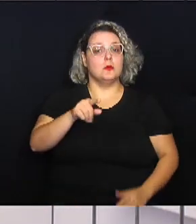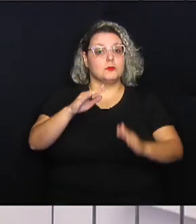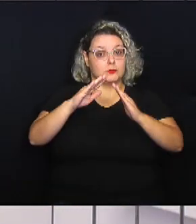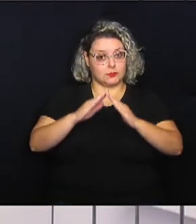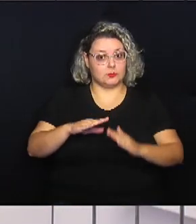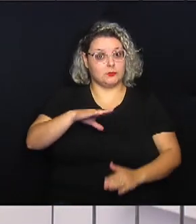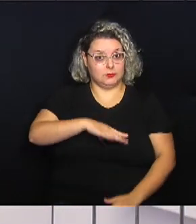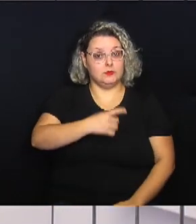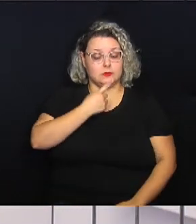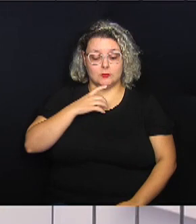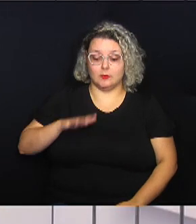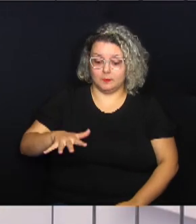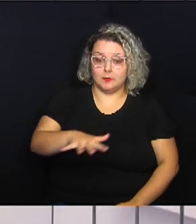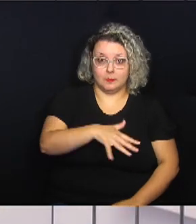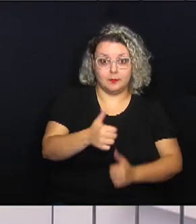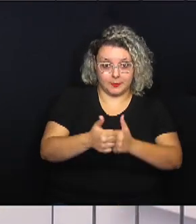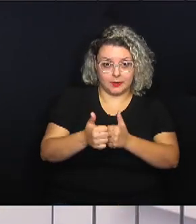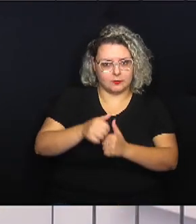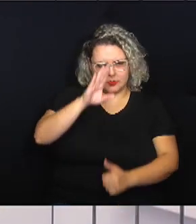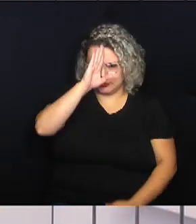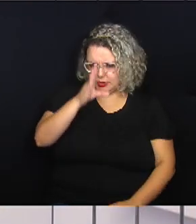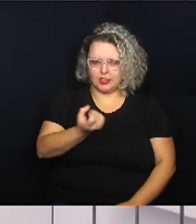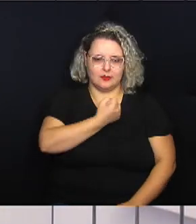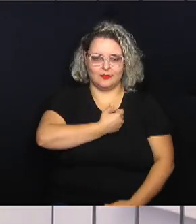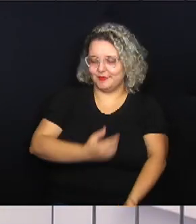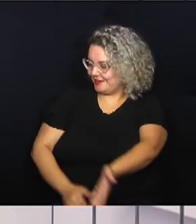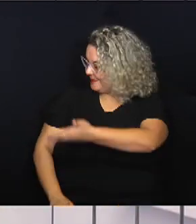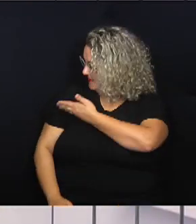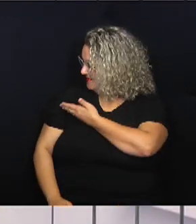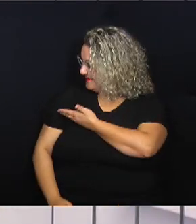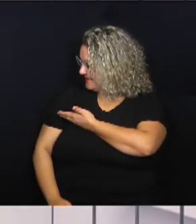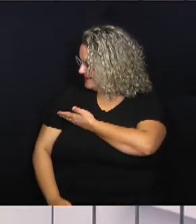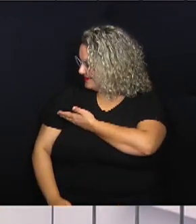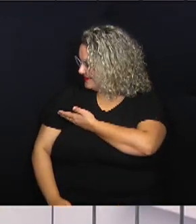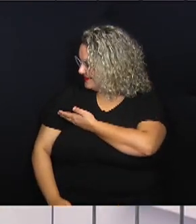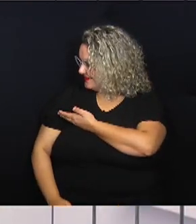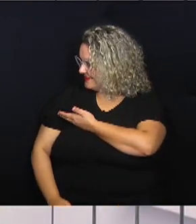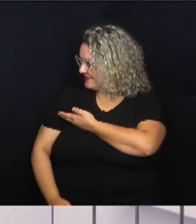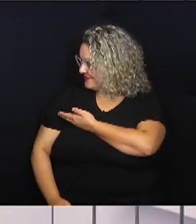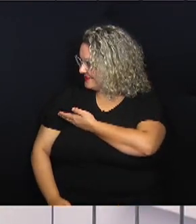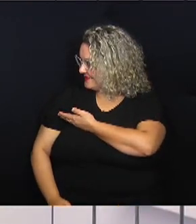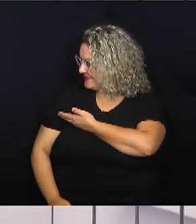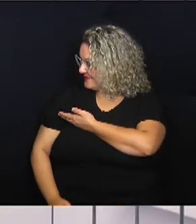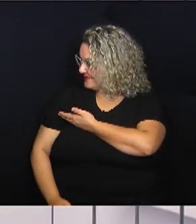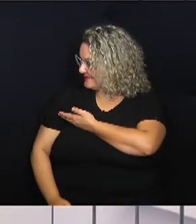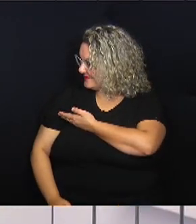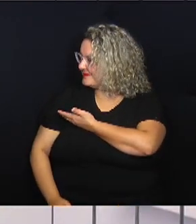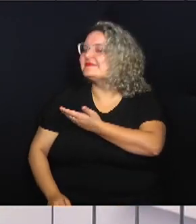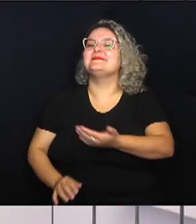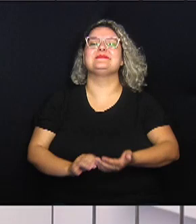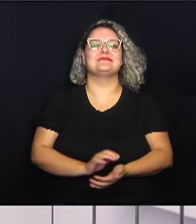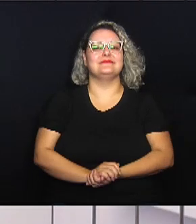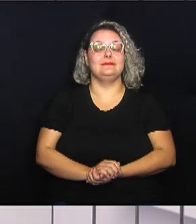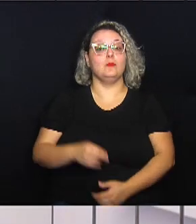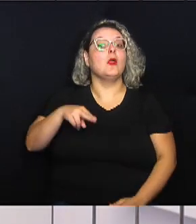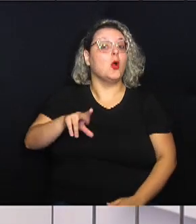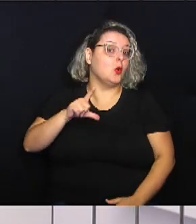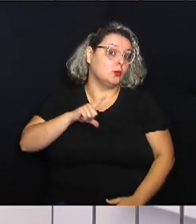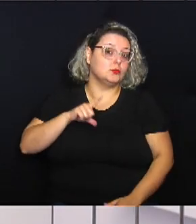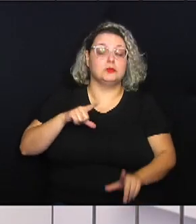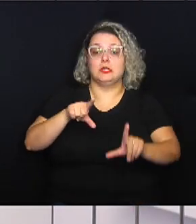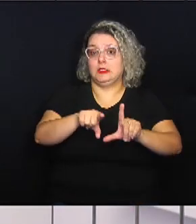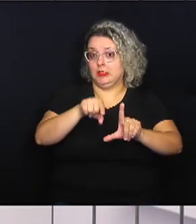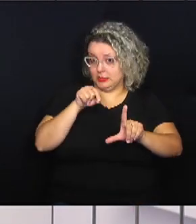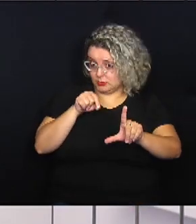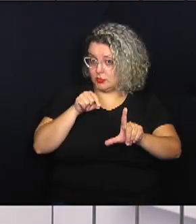Campinas e região pode ir direto no nove sete oito dois nove três sete sete e meia ou você tem a